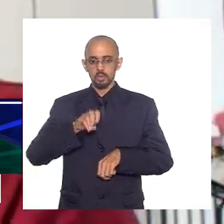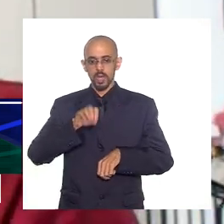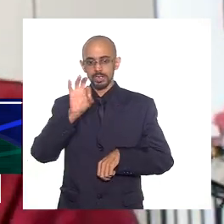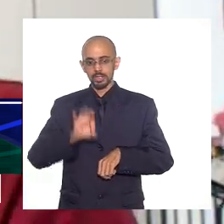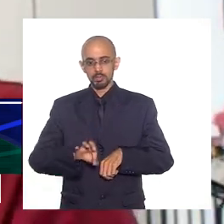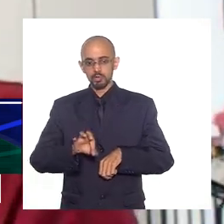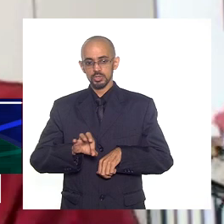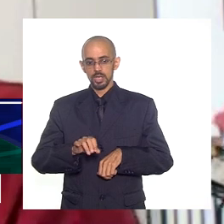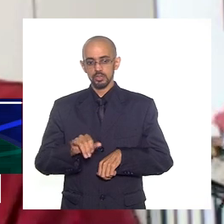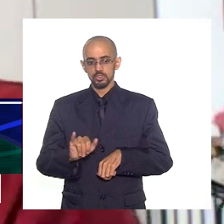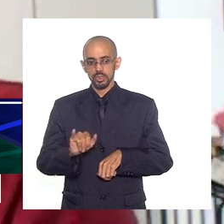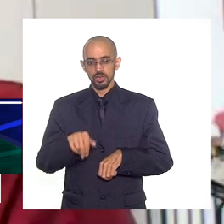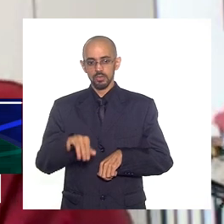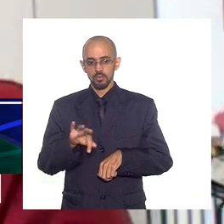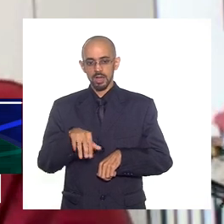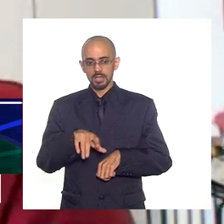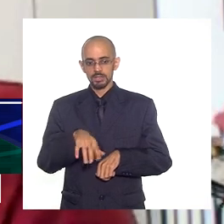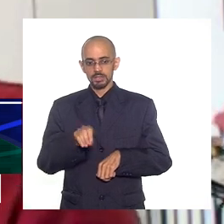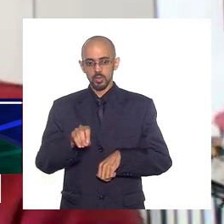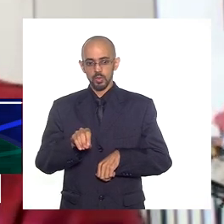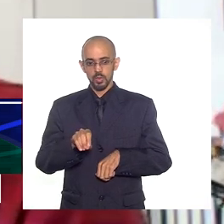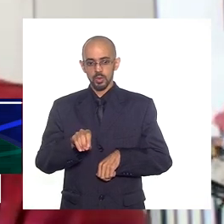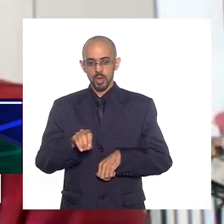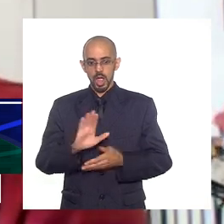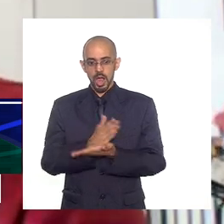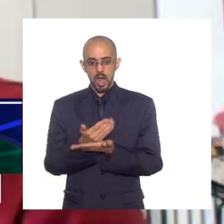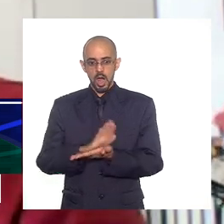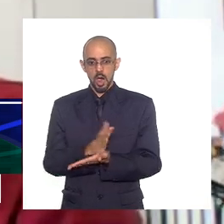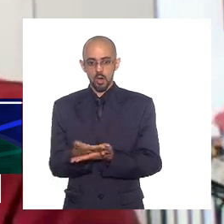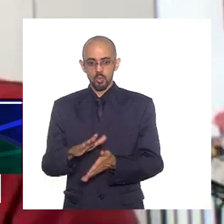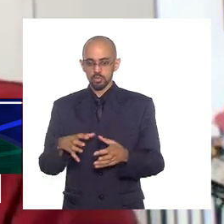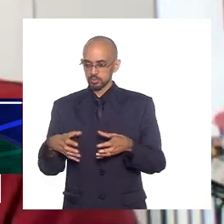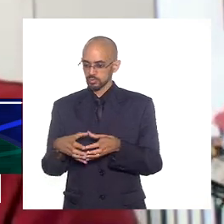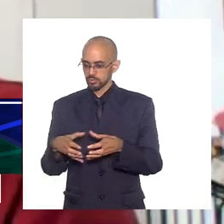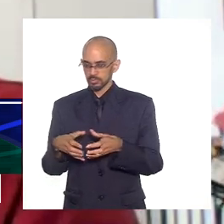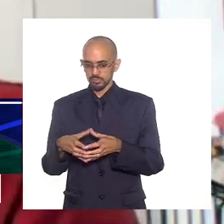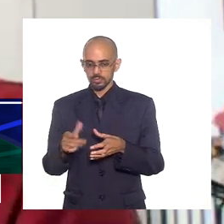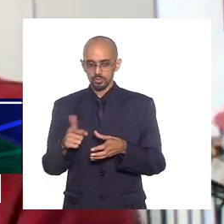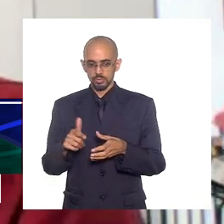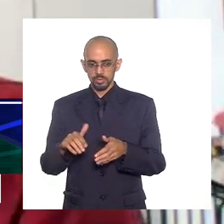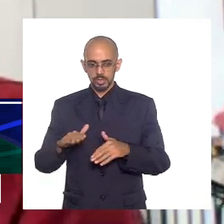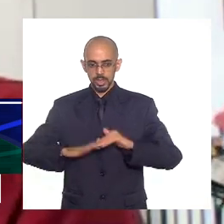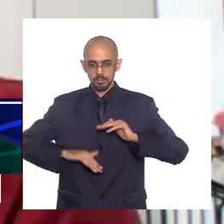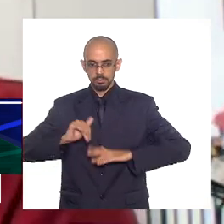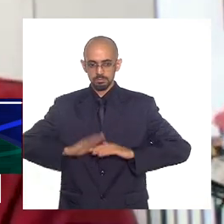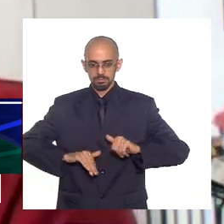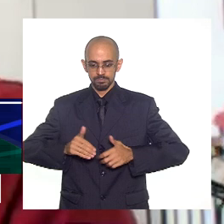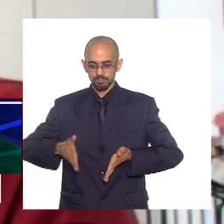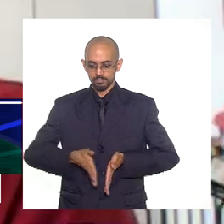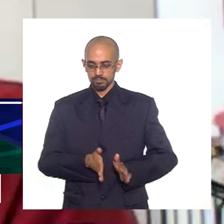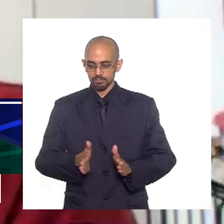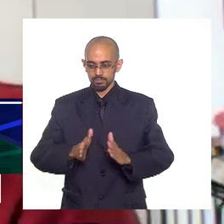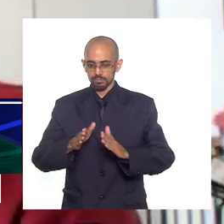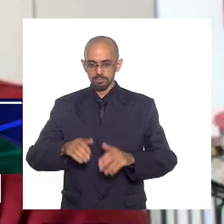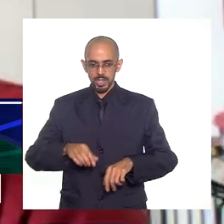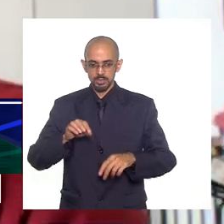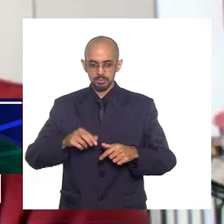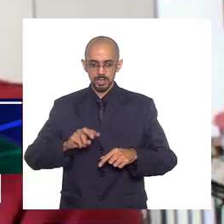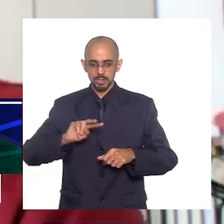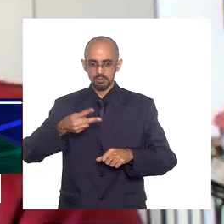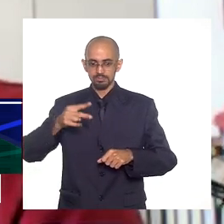nesse período. Algumas categorias não têm sequer plano de cargos, carreiras e salário, então estão tendo realmente perdas